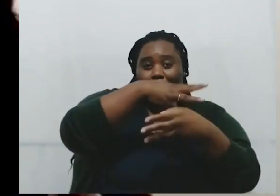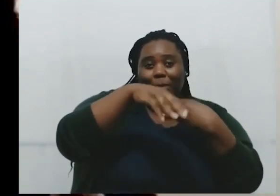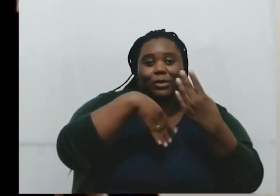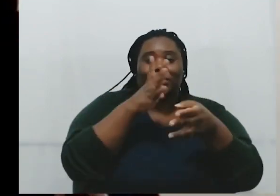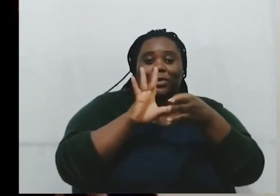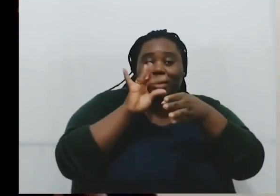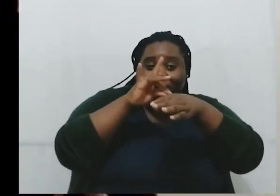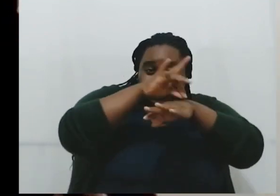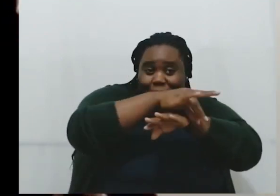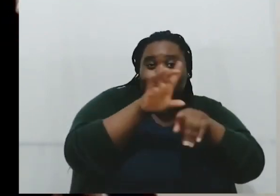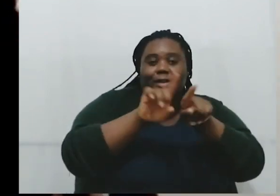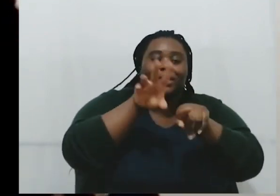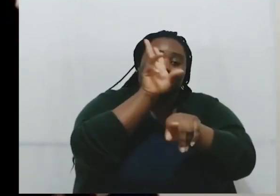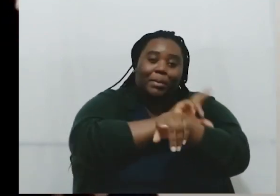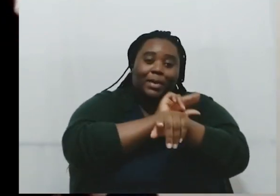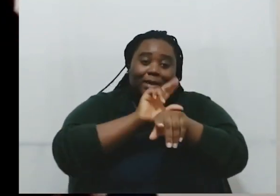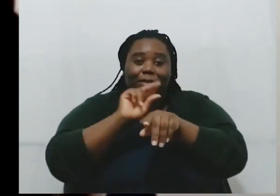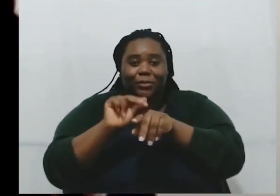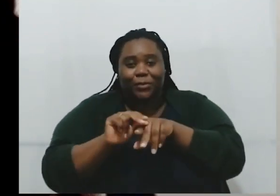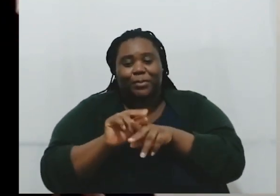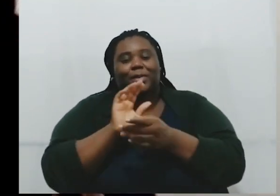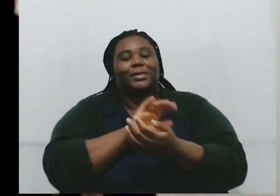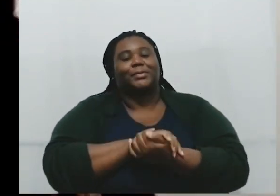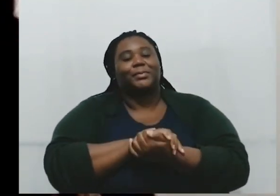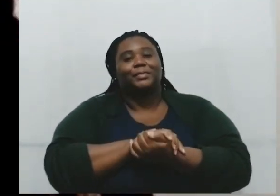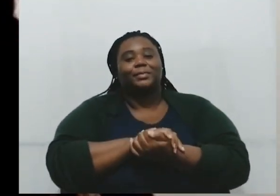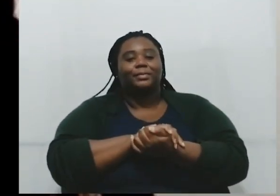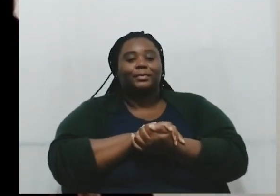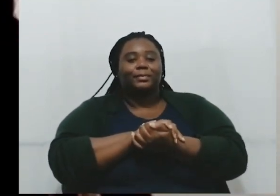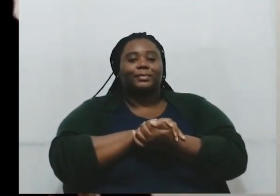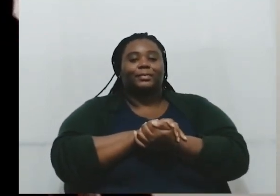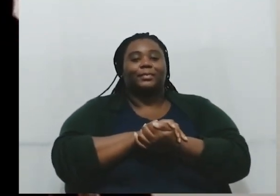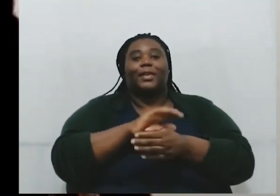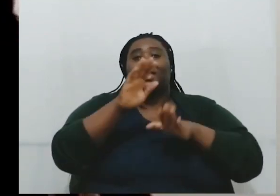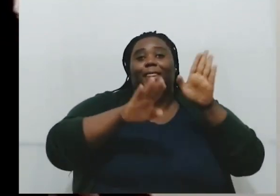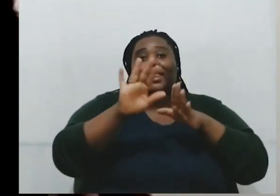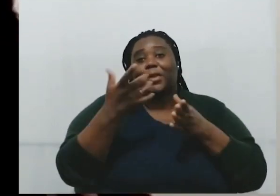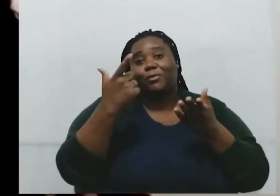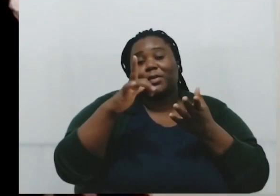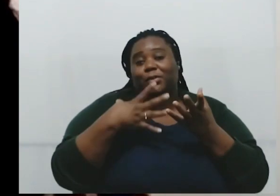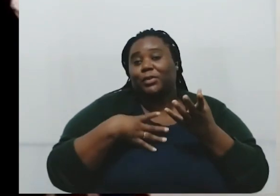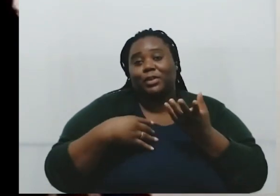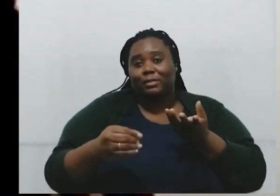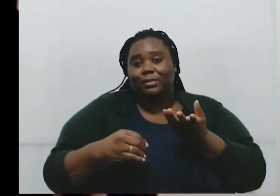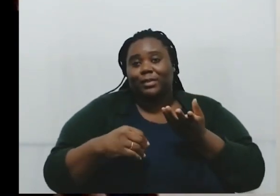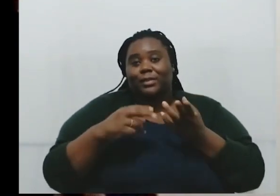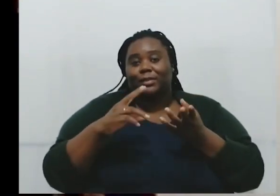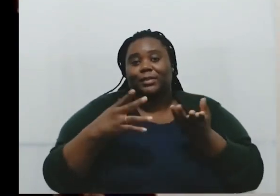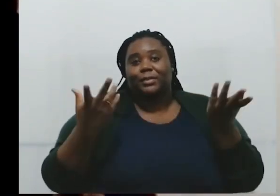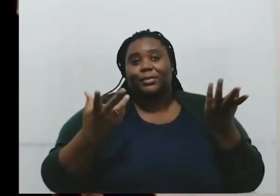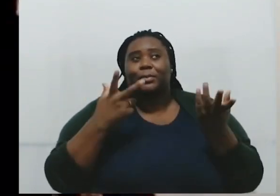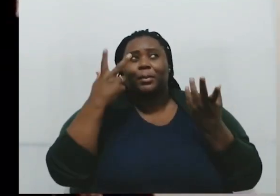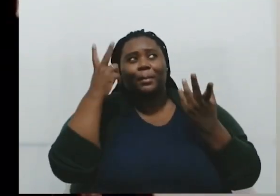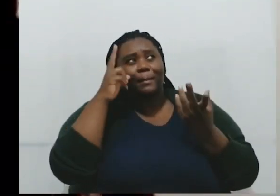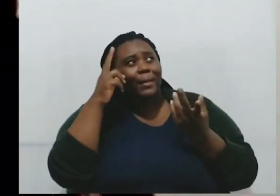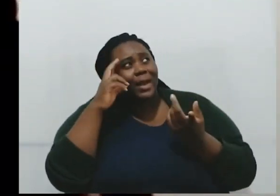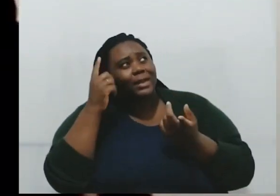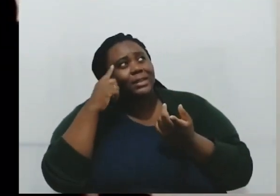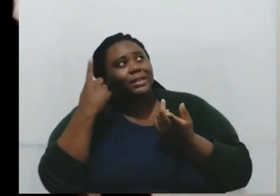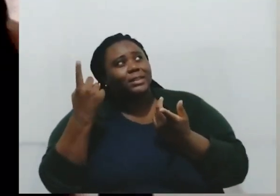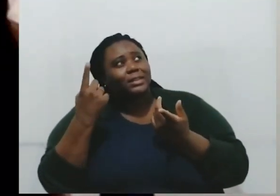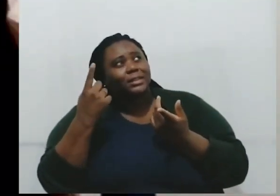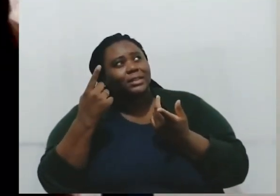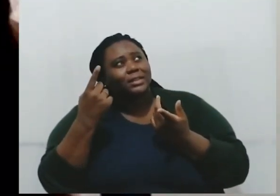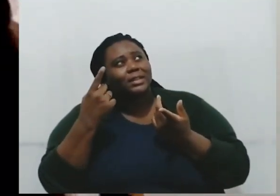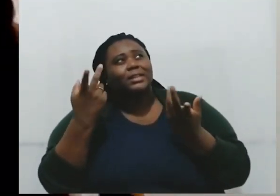híbrido, esse talvez infértil, não sei, dentro de uma perspectiva mais literal de reprodução. E